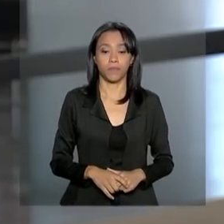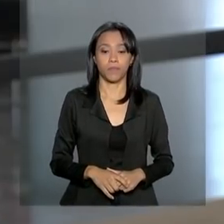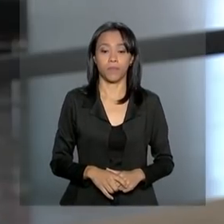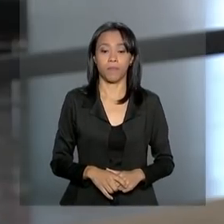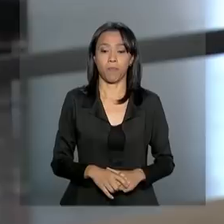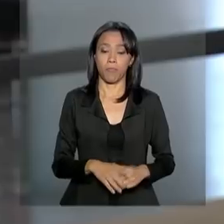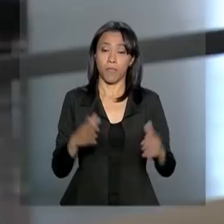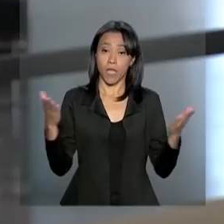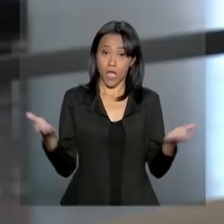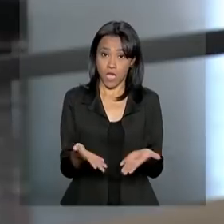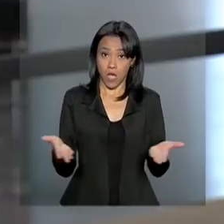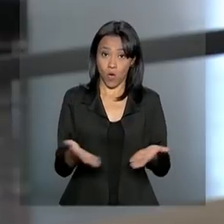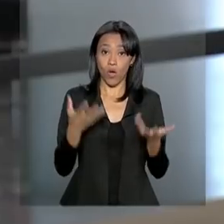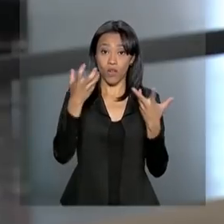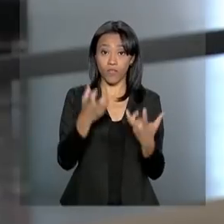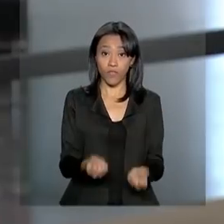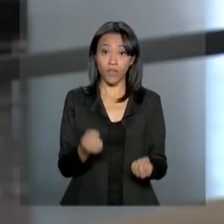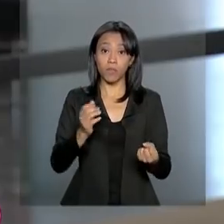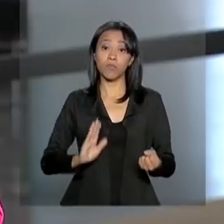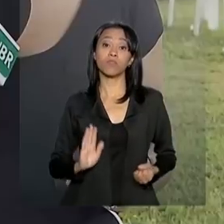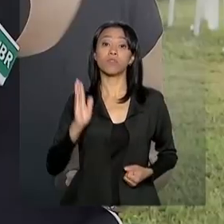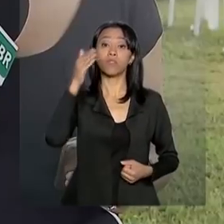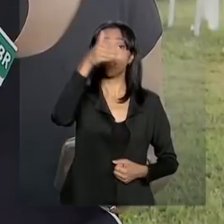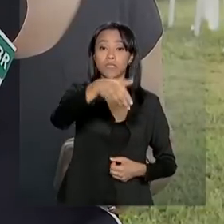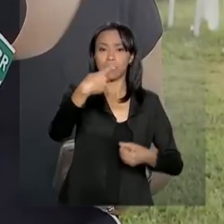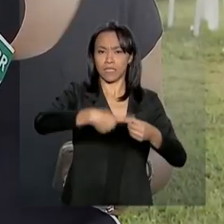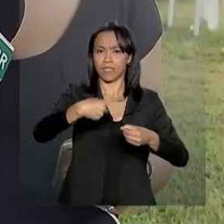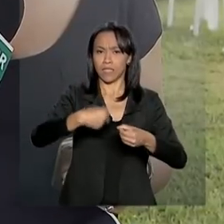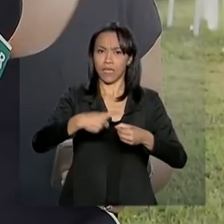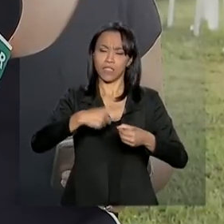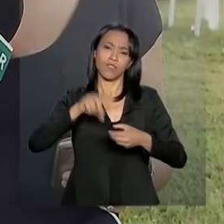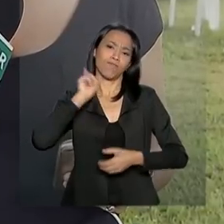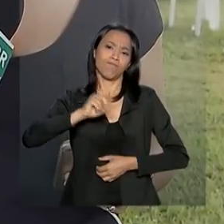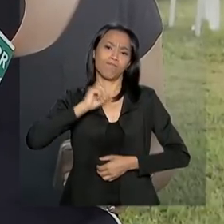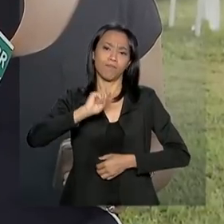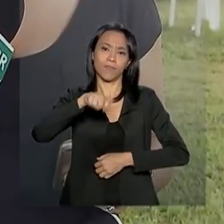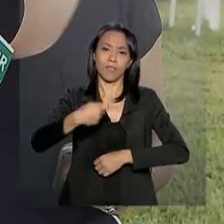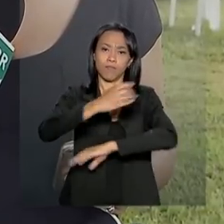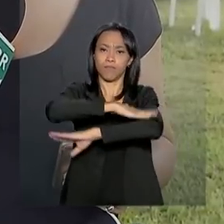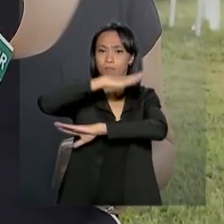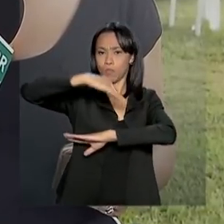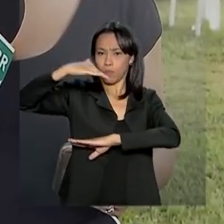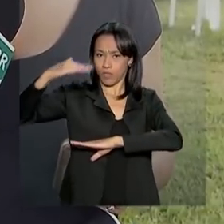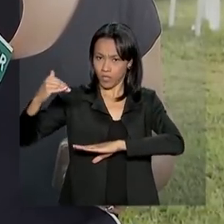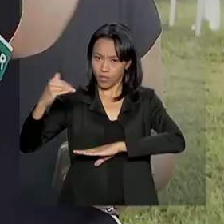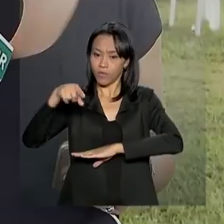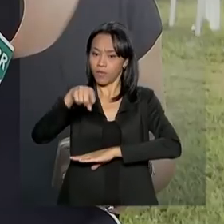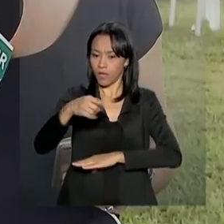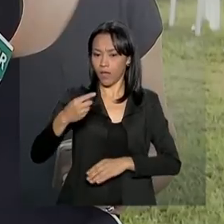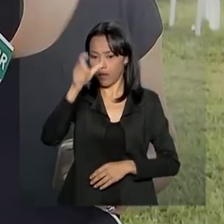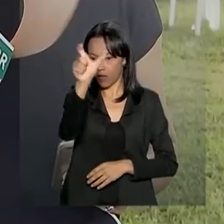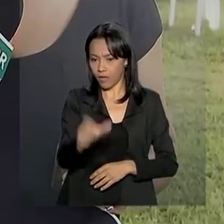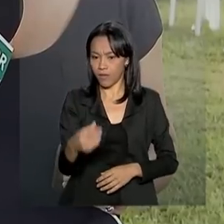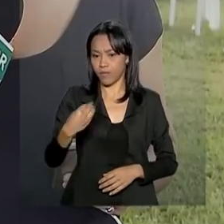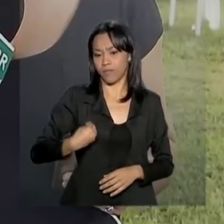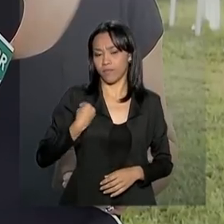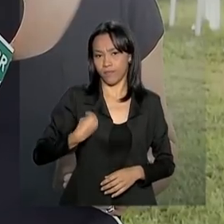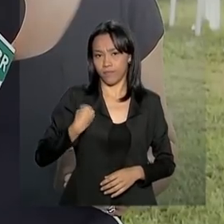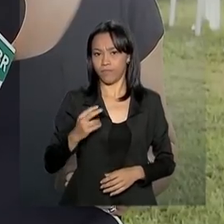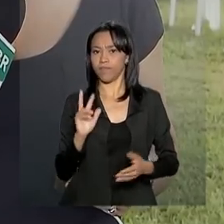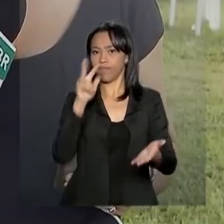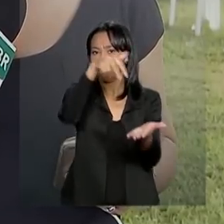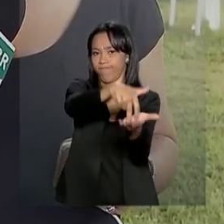E agora nós vamos direto a Brumadinho, em Minas Gerais, onde está a repórter Luana Karen, enviada especial da